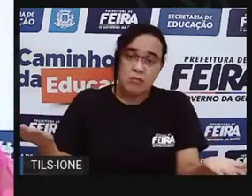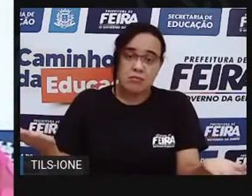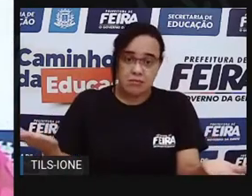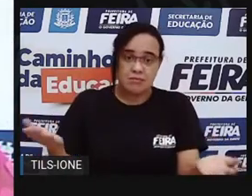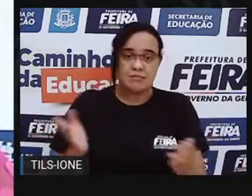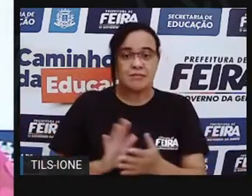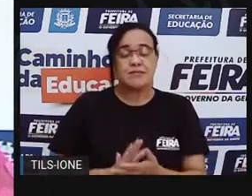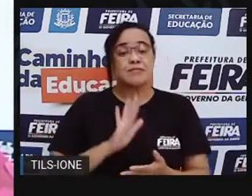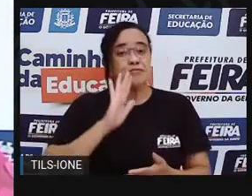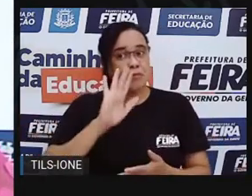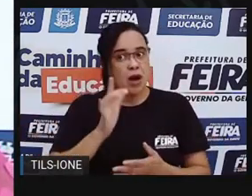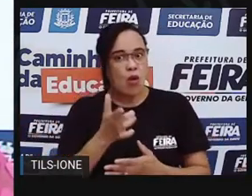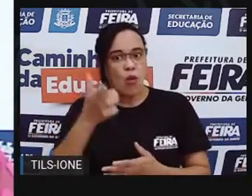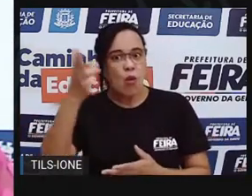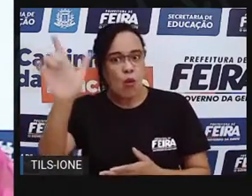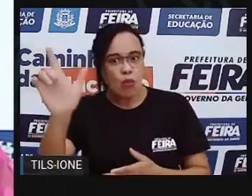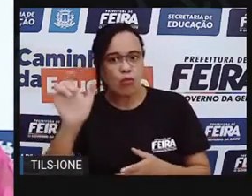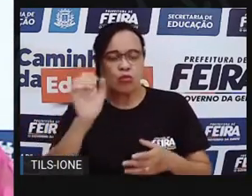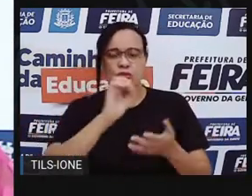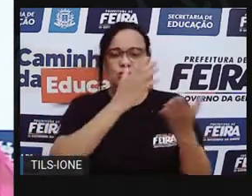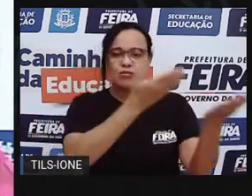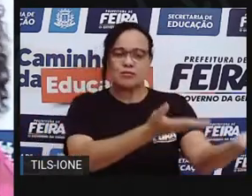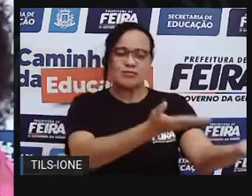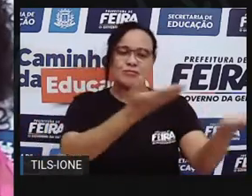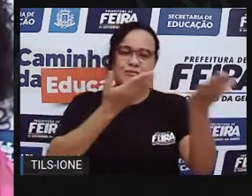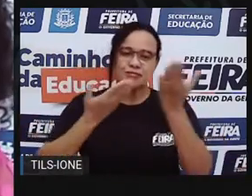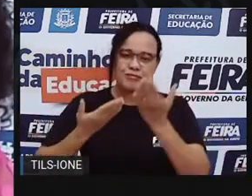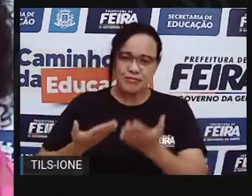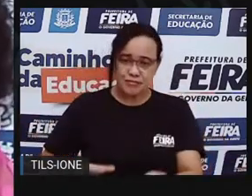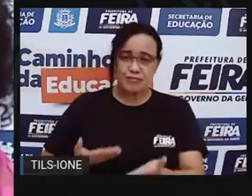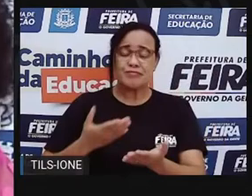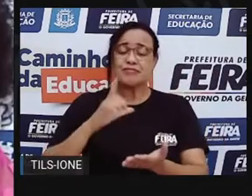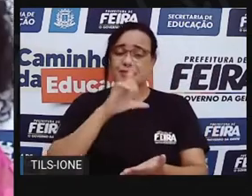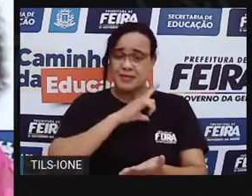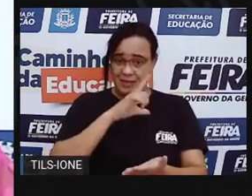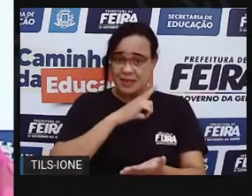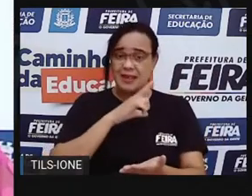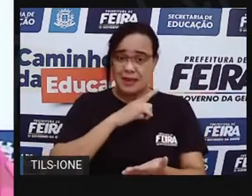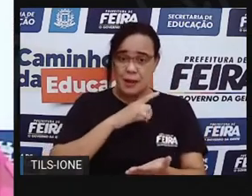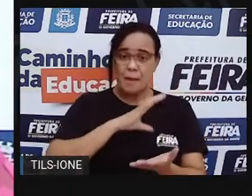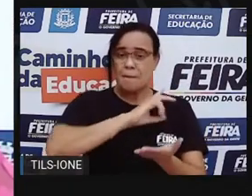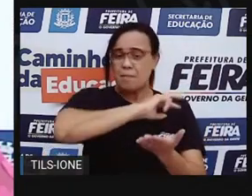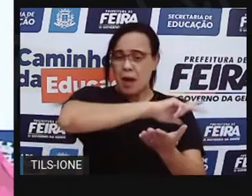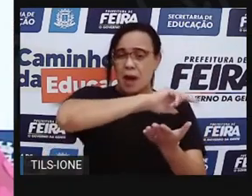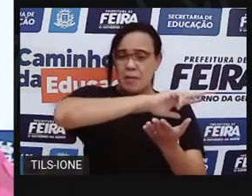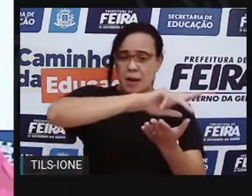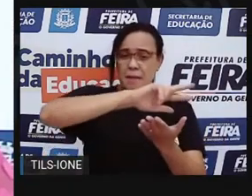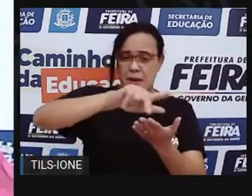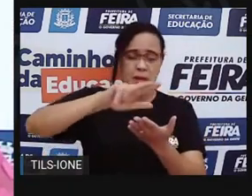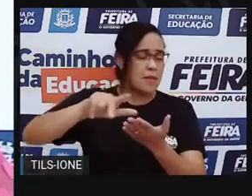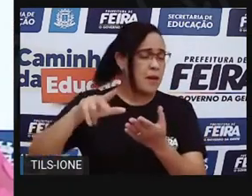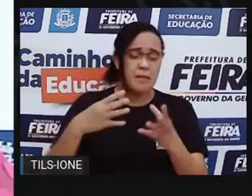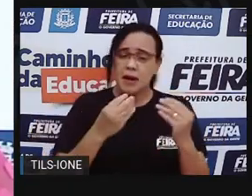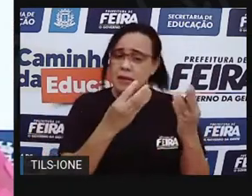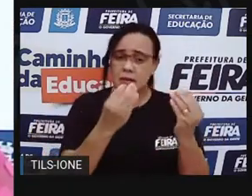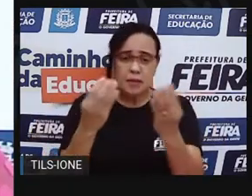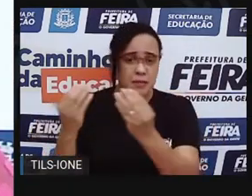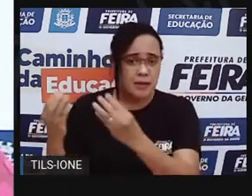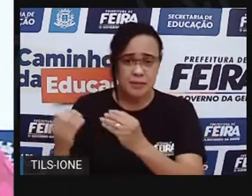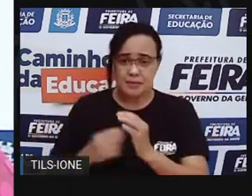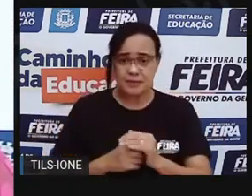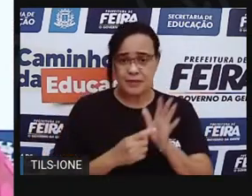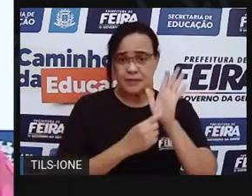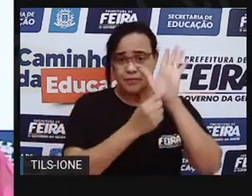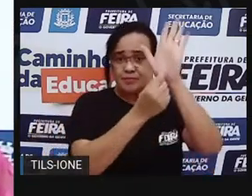Mas existem outros tipos de convites, Proci. Muitos e muitos outros. Existem convite de aniversário.